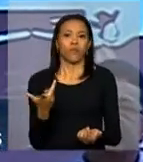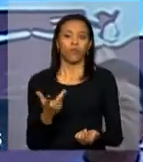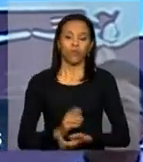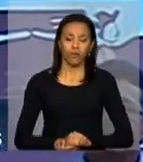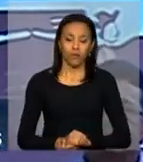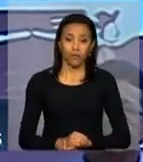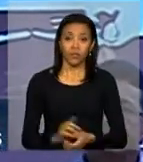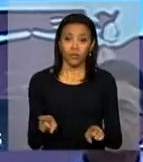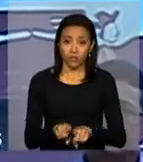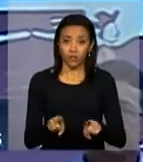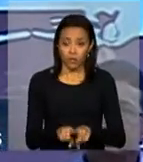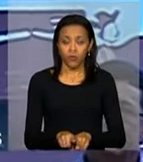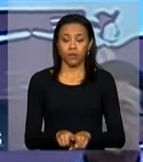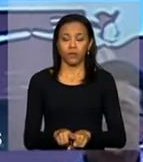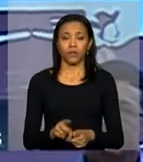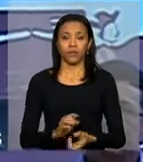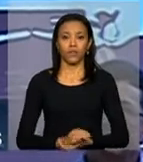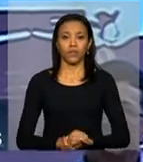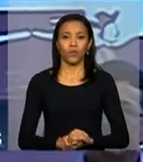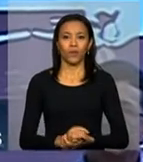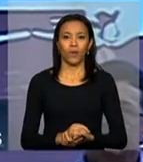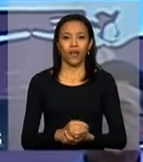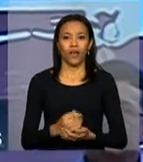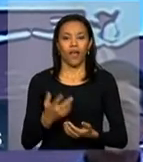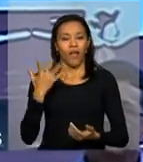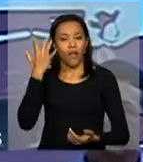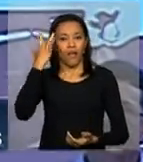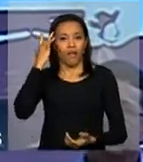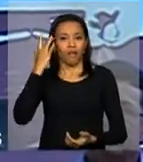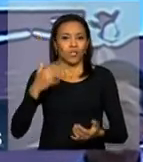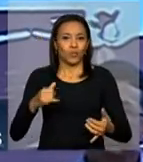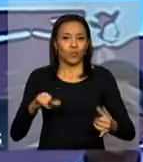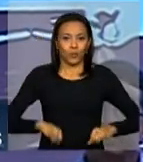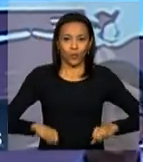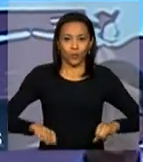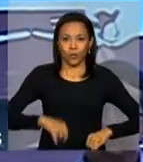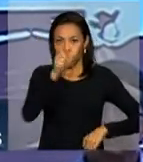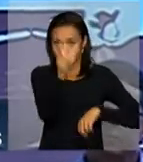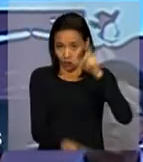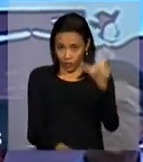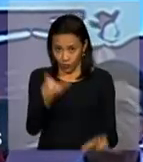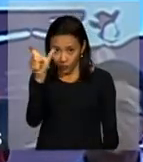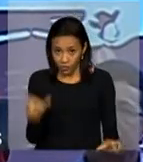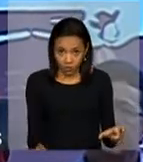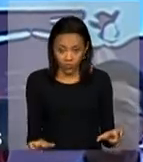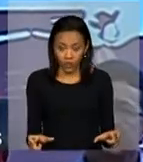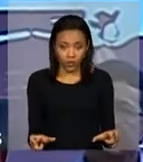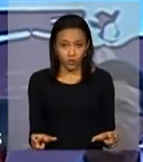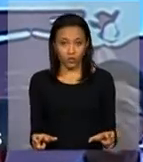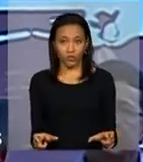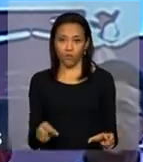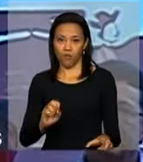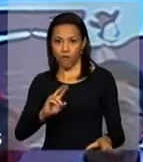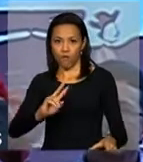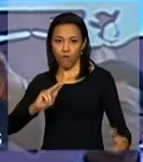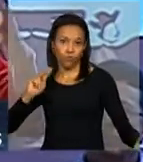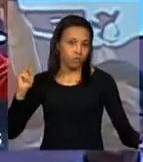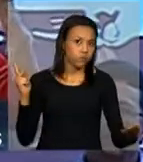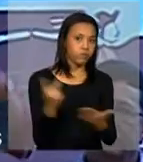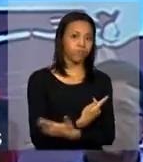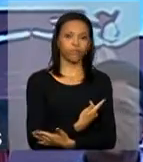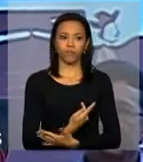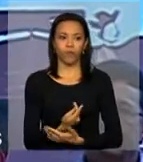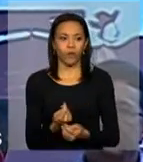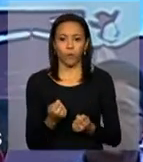e nem necessário o sofrimento e aquela situação de